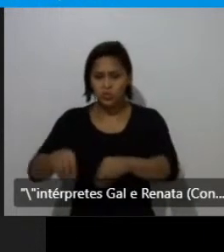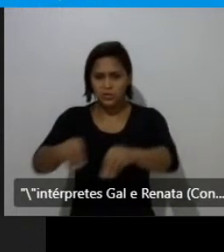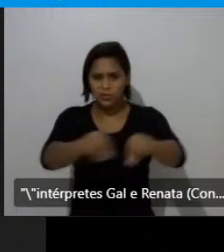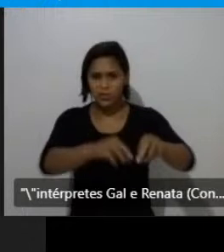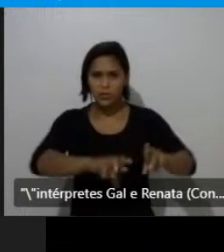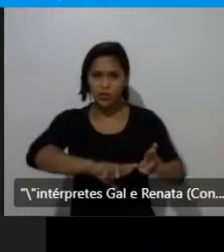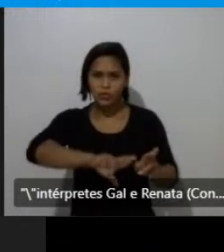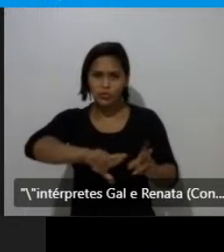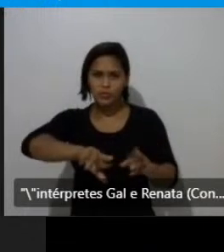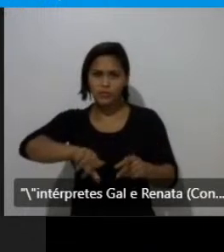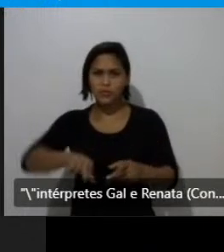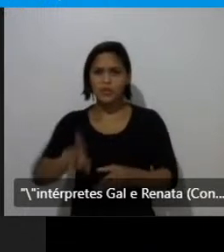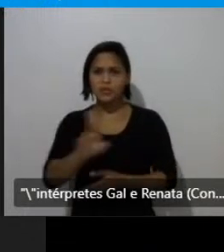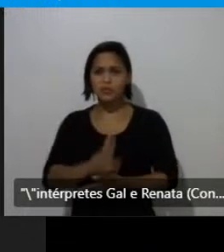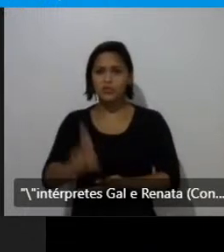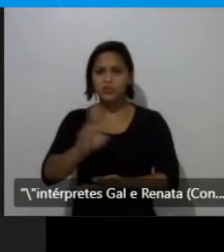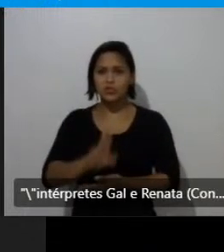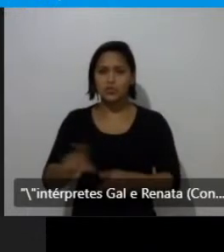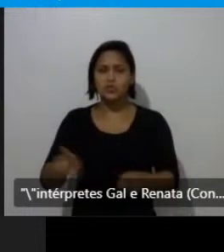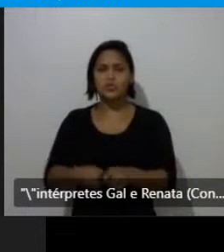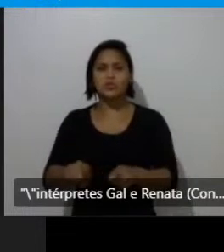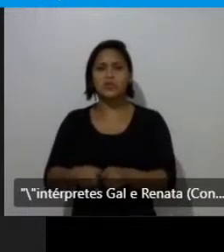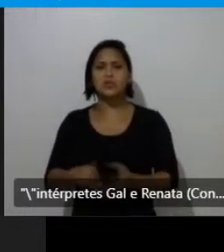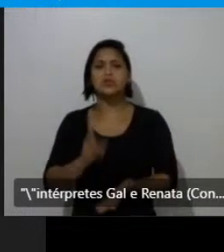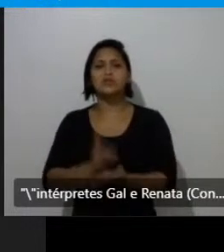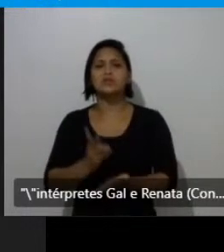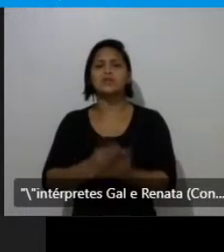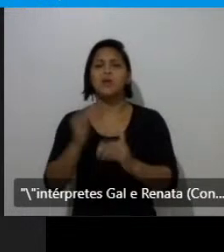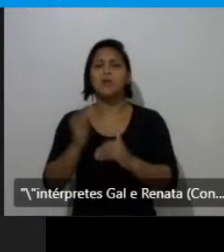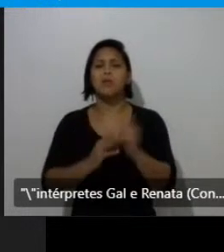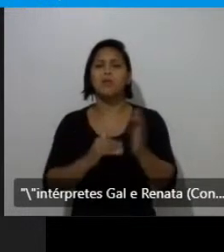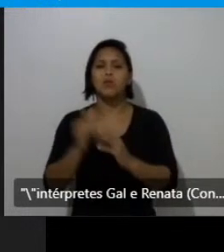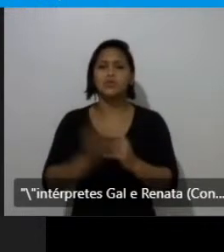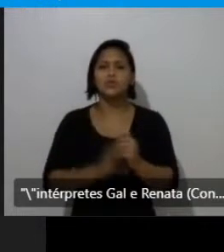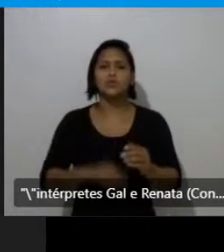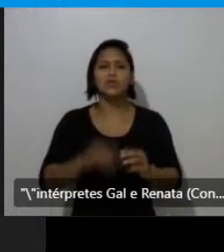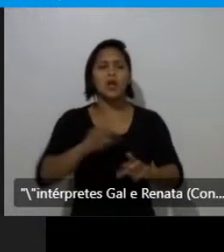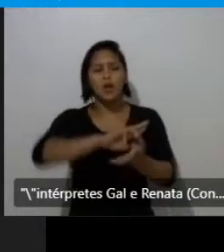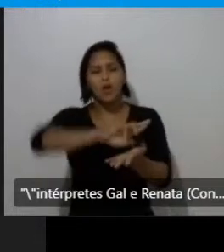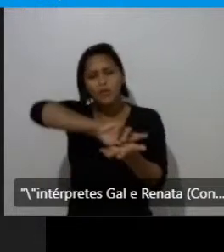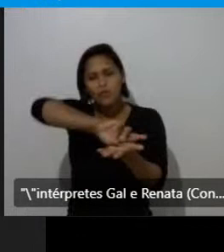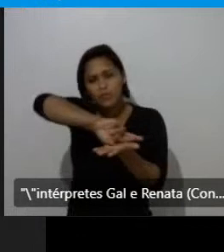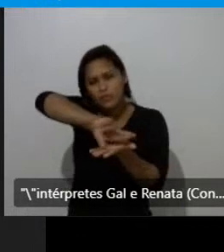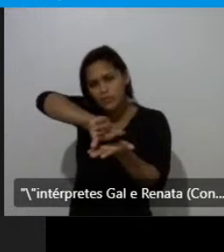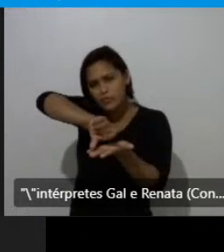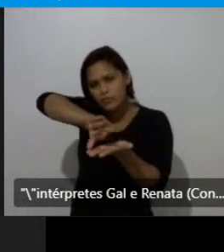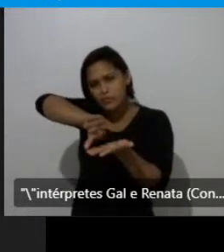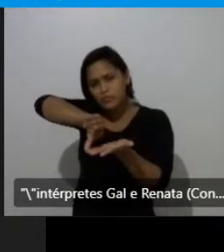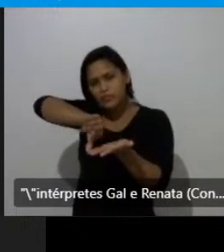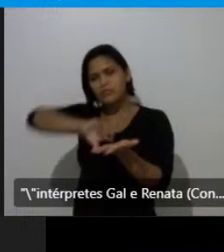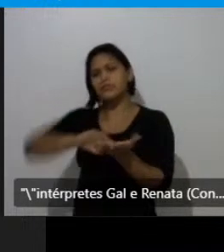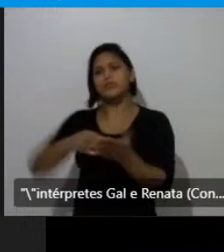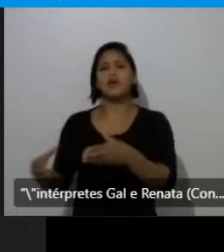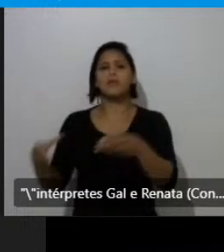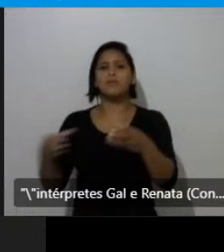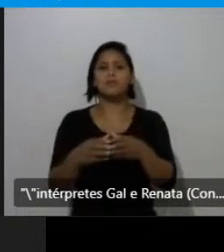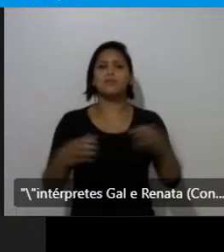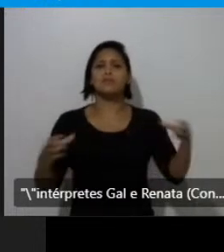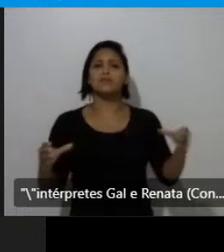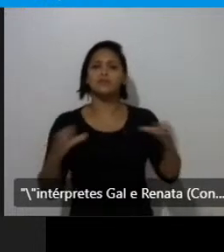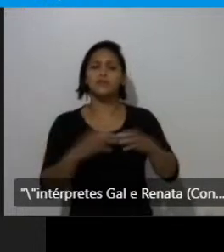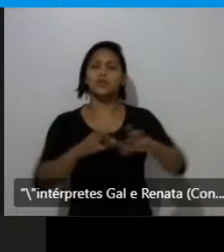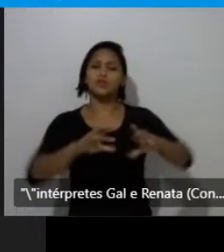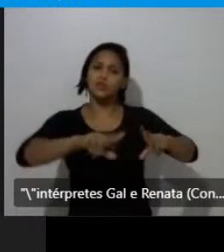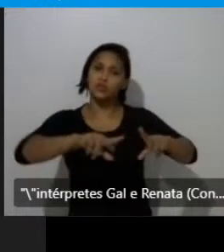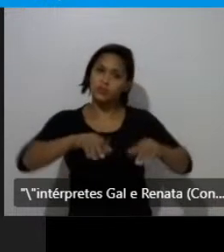de uso comum que são produzidos por esses diversos povos e comunidades que têm uma relação